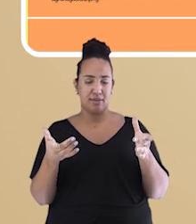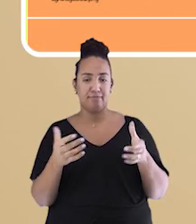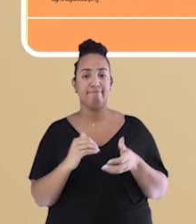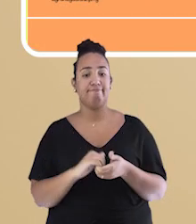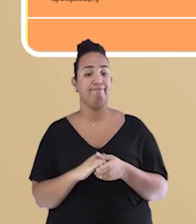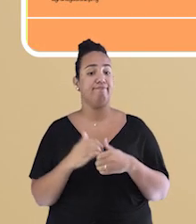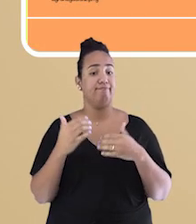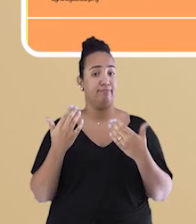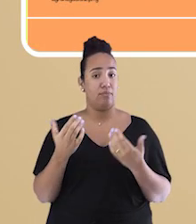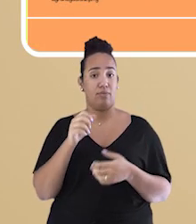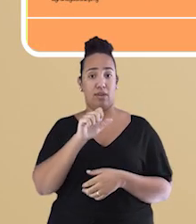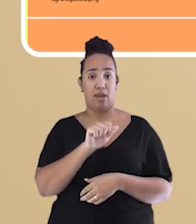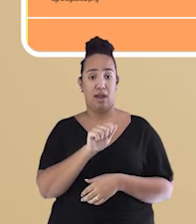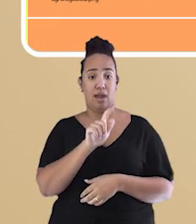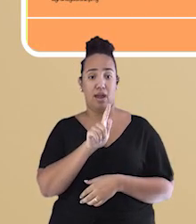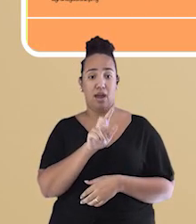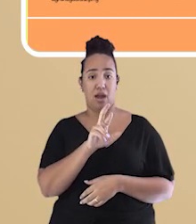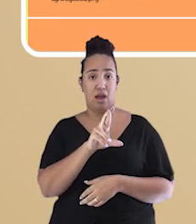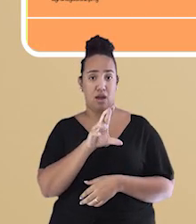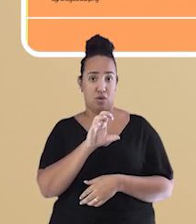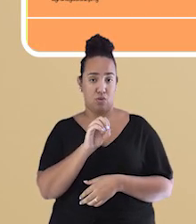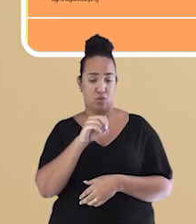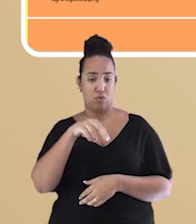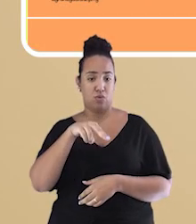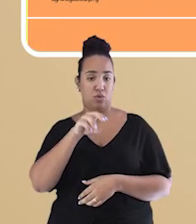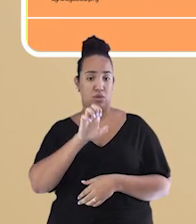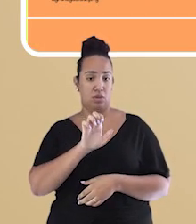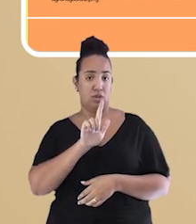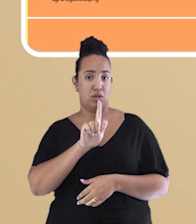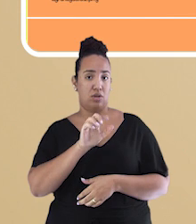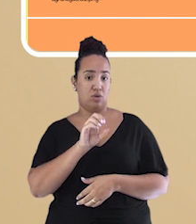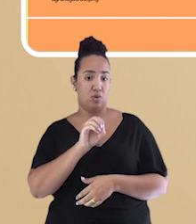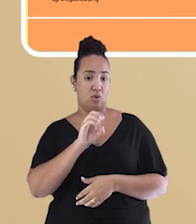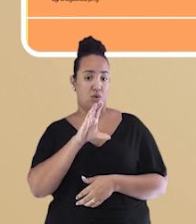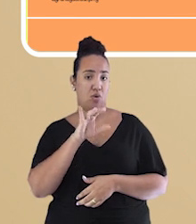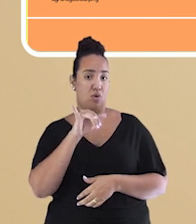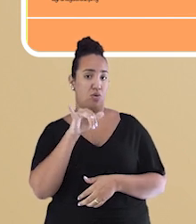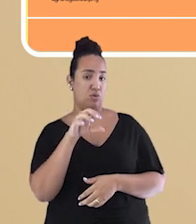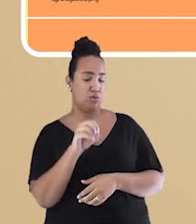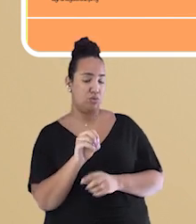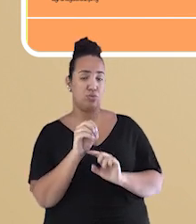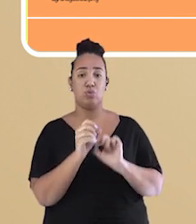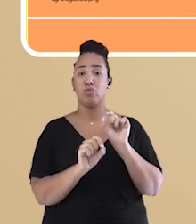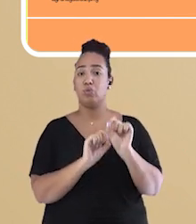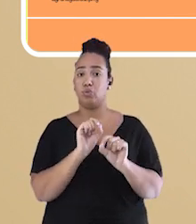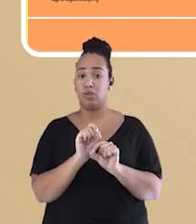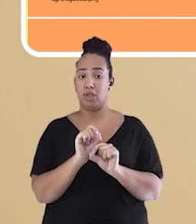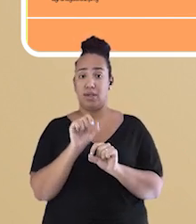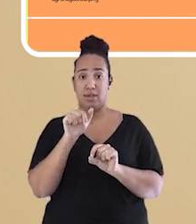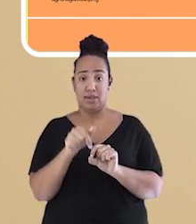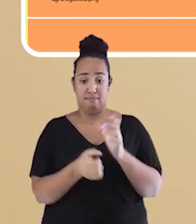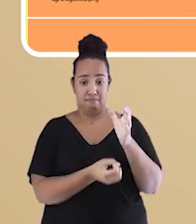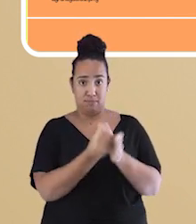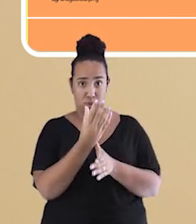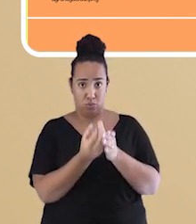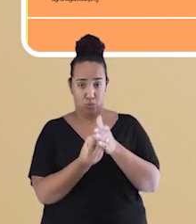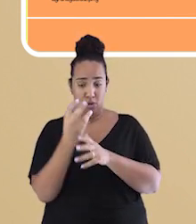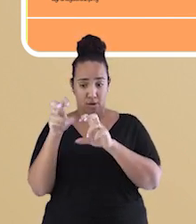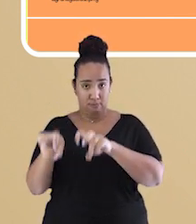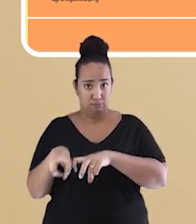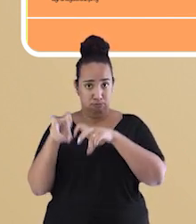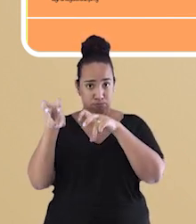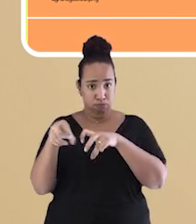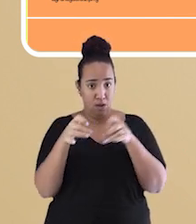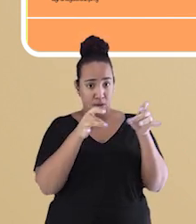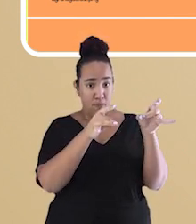o agronegócio, que é o conjunto de atividades econômicas que derivam ou estão conectadas à